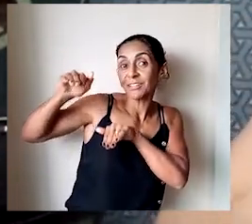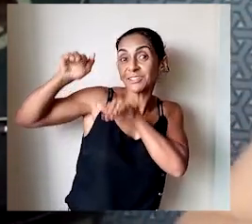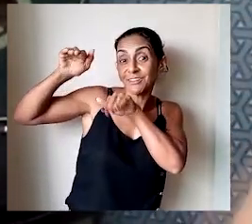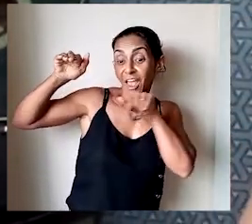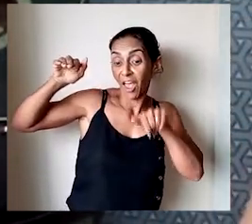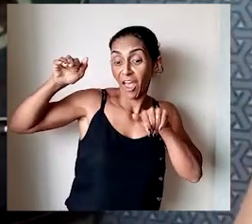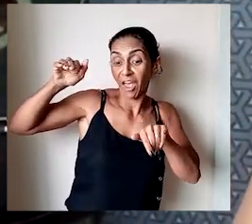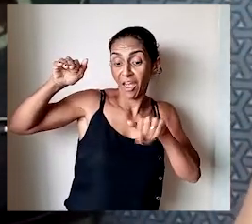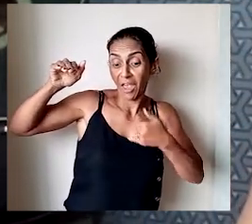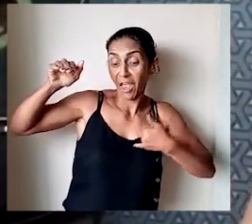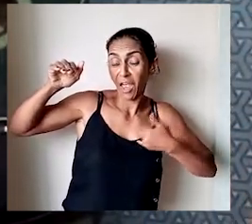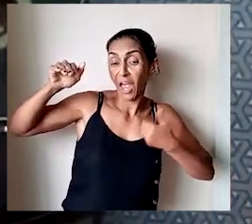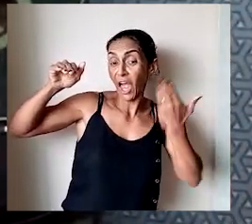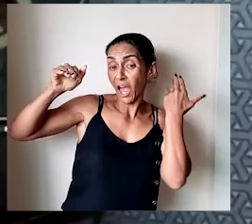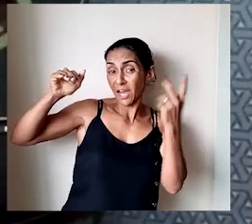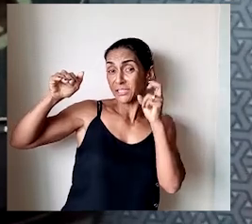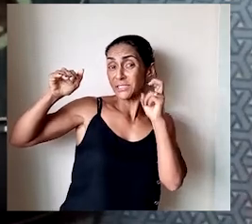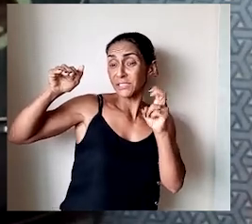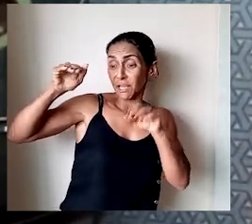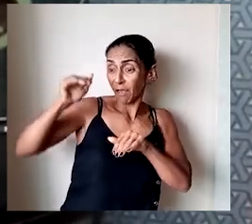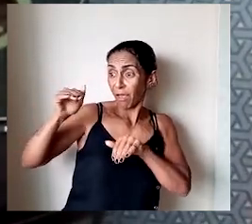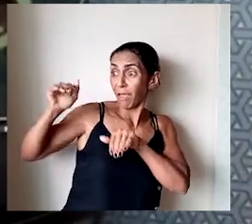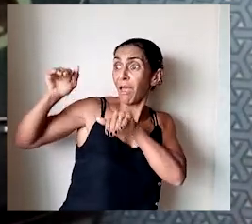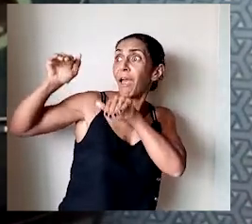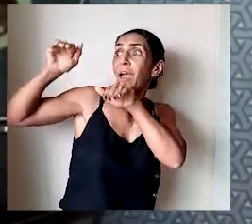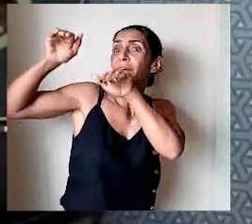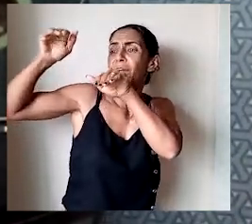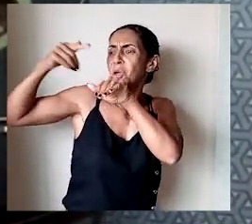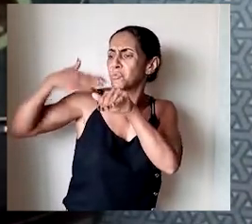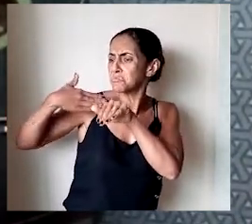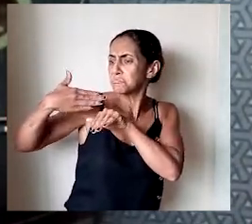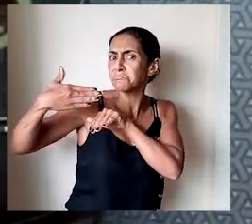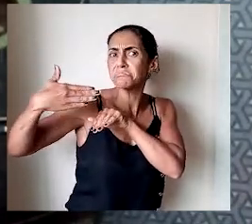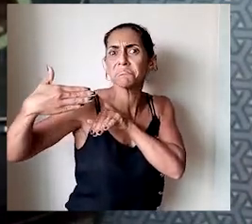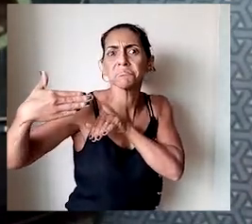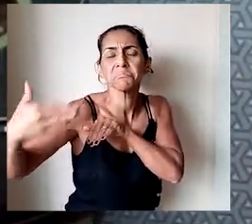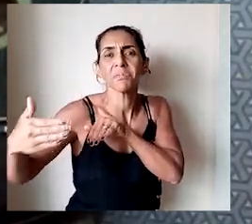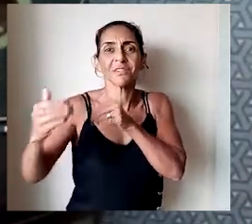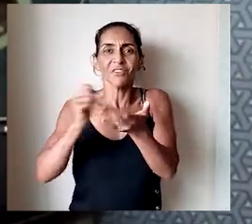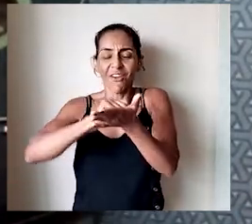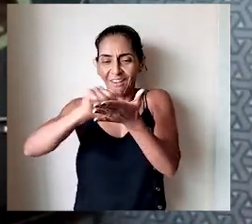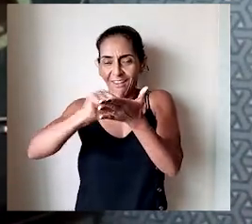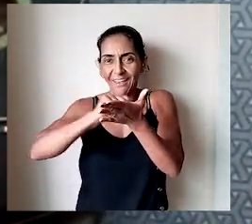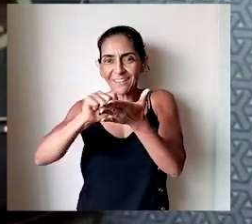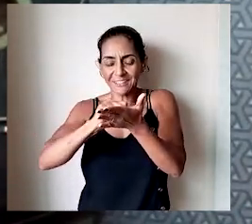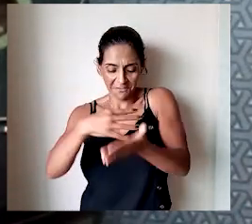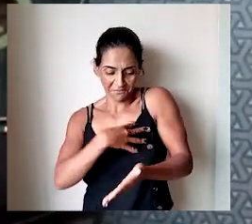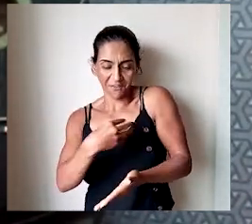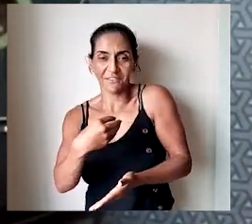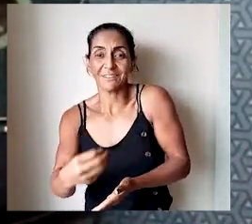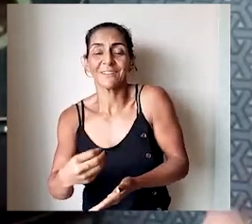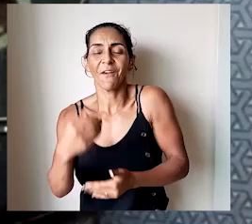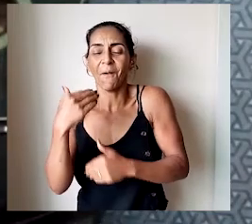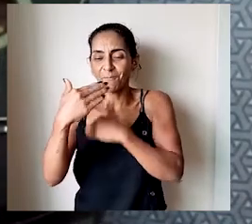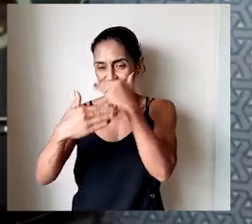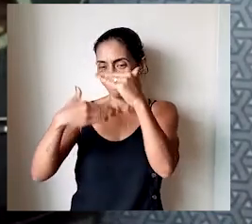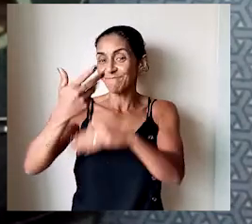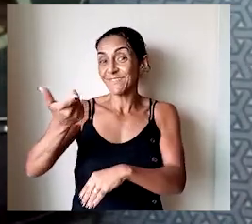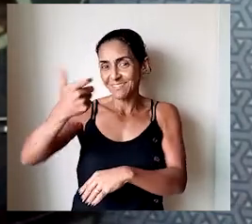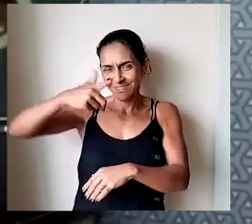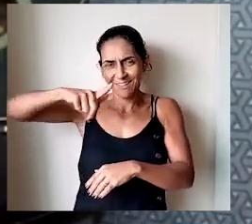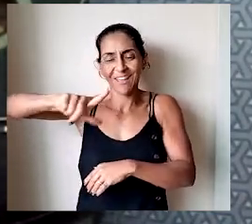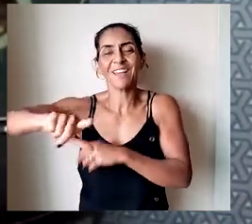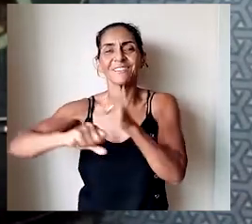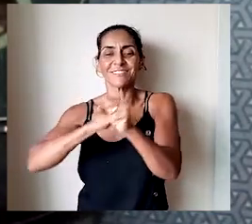a Holly, ele ia acabar por não ter as filhas pequenas para ver a conclusão do trabalho dele. Então ele recomeça